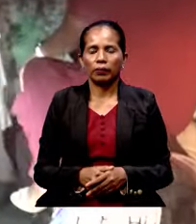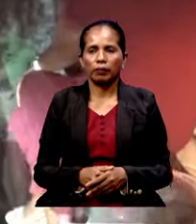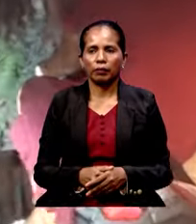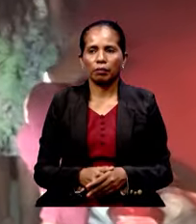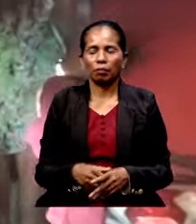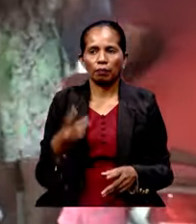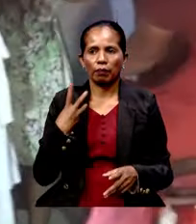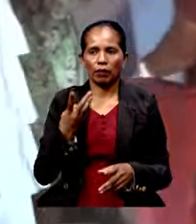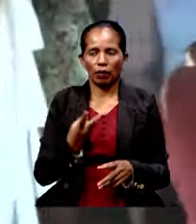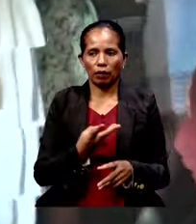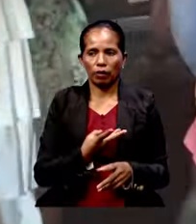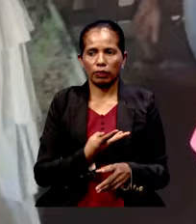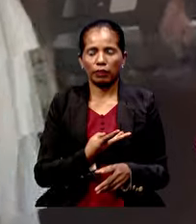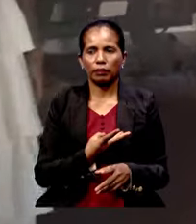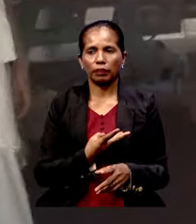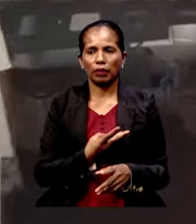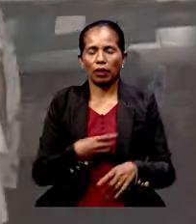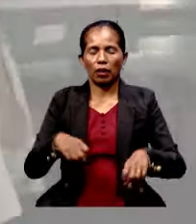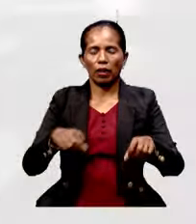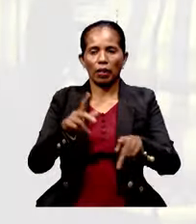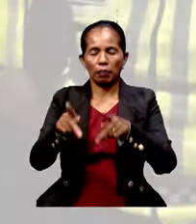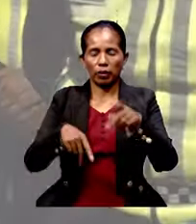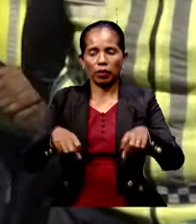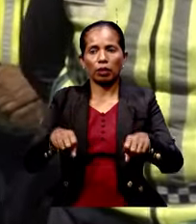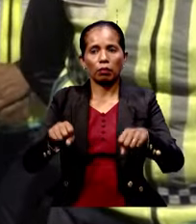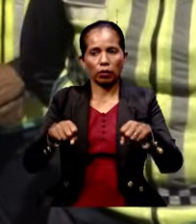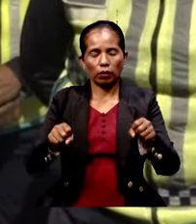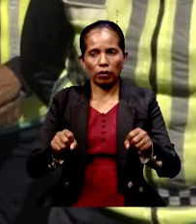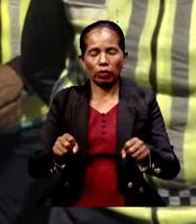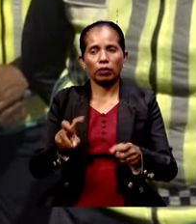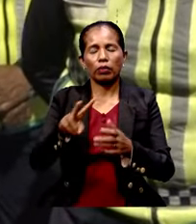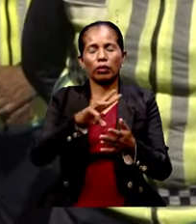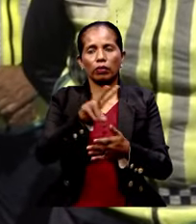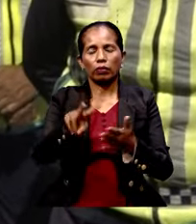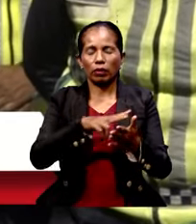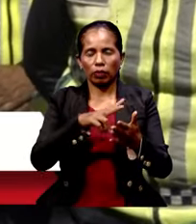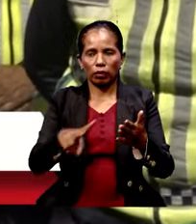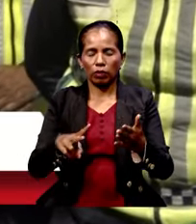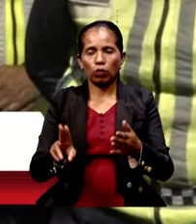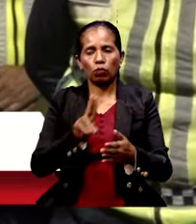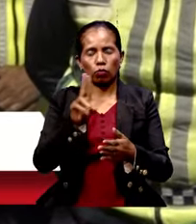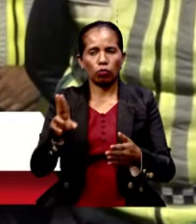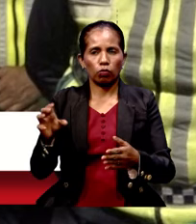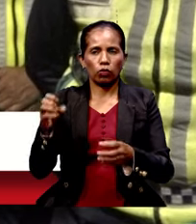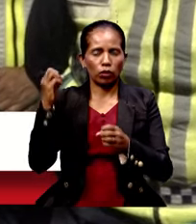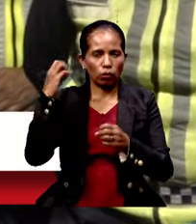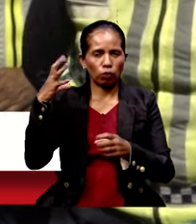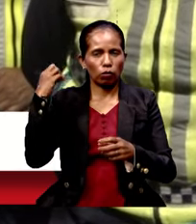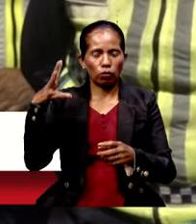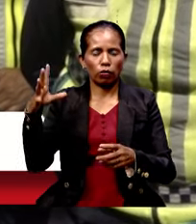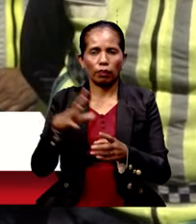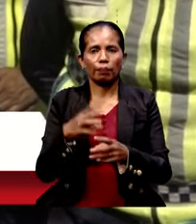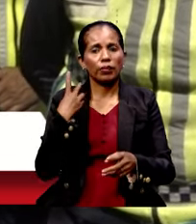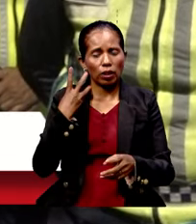ia itenia motorizada sem balu viola regras, também tare motorizada ser balu usa cano resin. Antau ite tengi